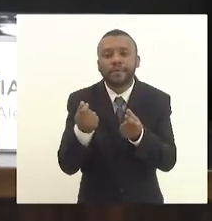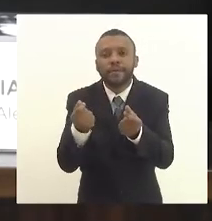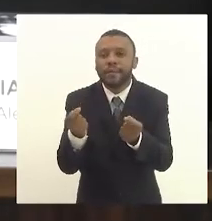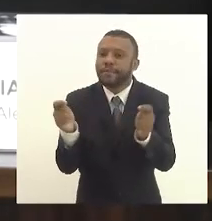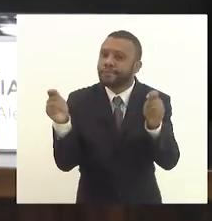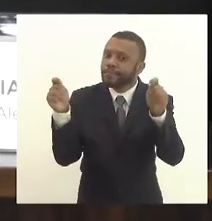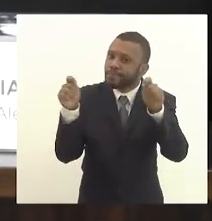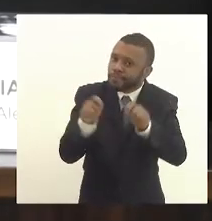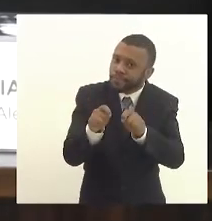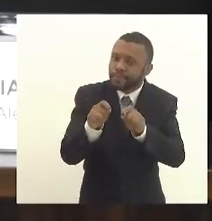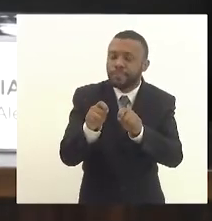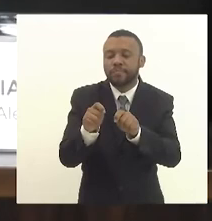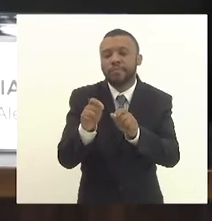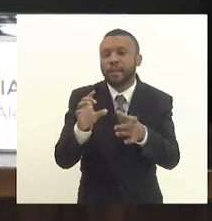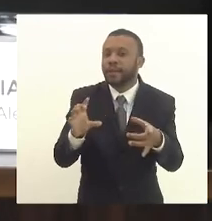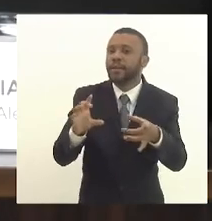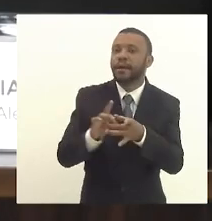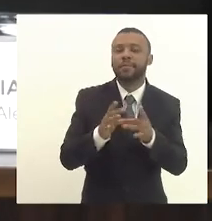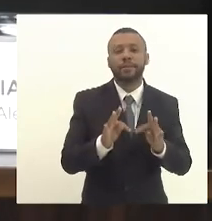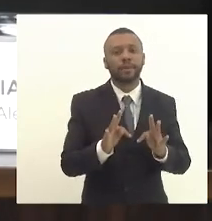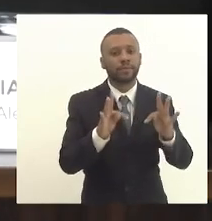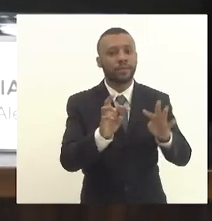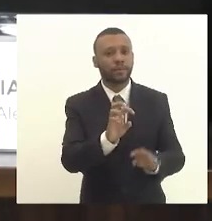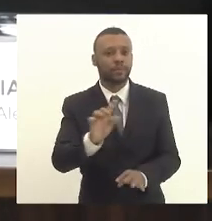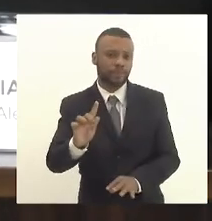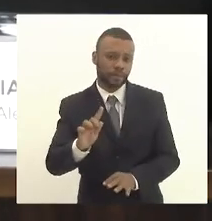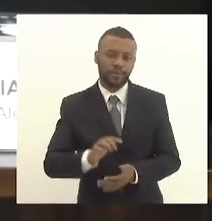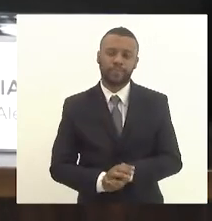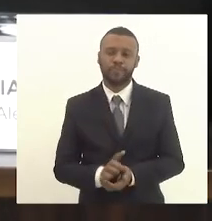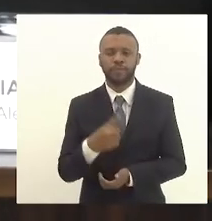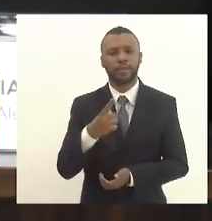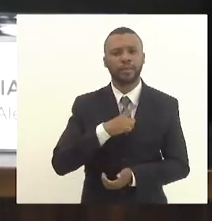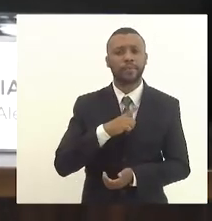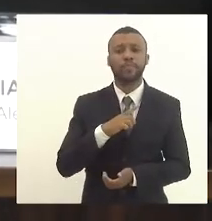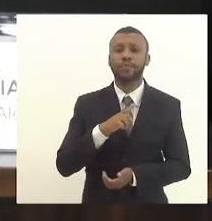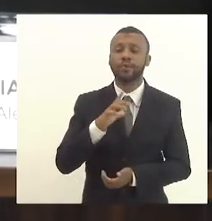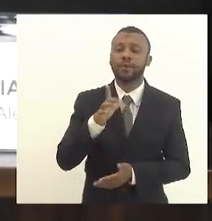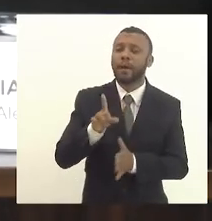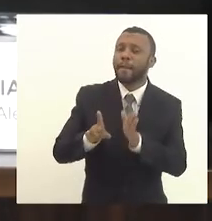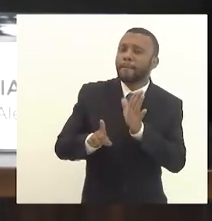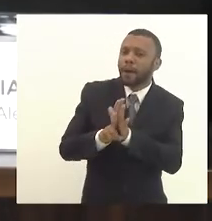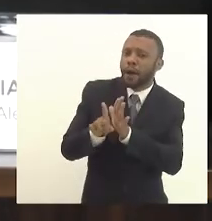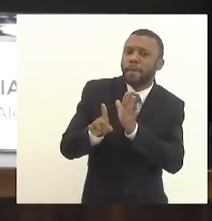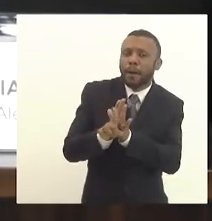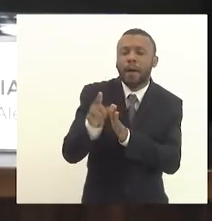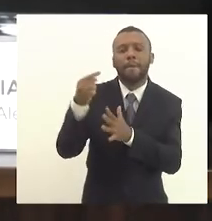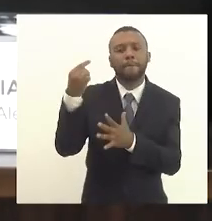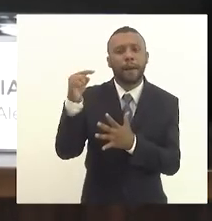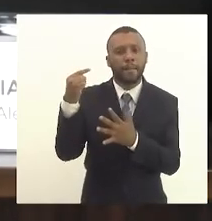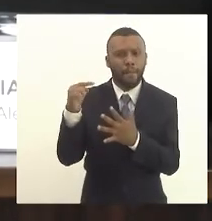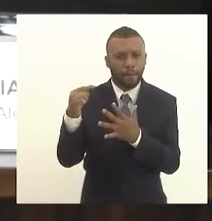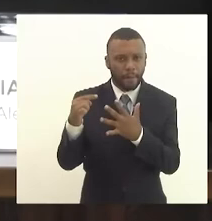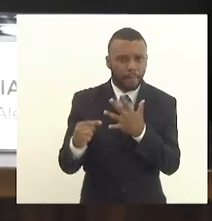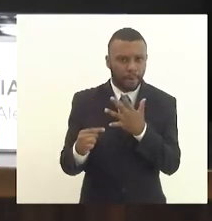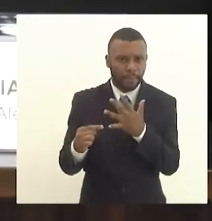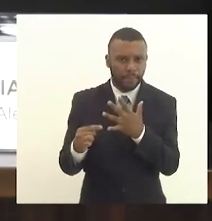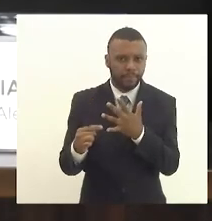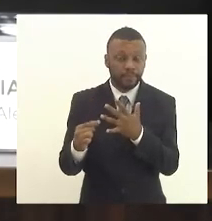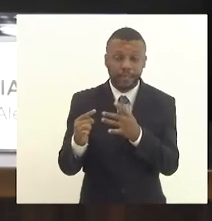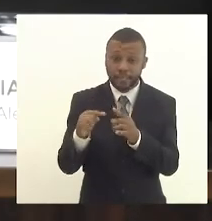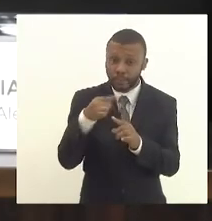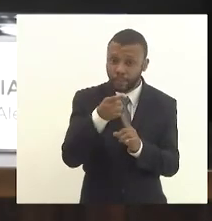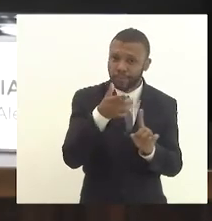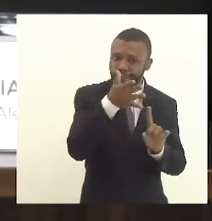de tecnologia 5G. Já temos algumas perguntas, e em seguida vamos à pergunta, porque